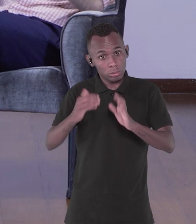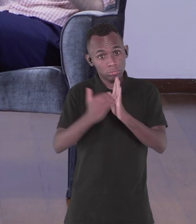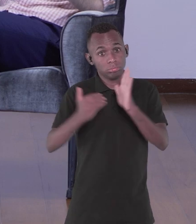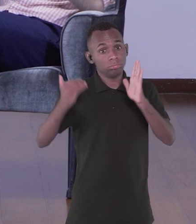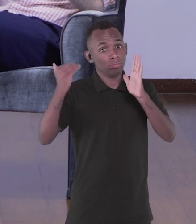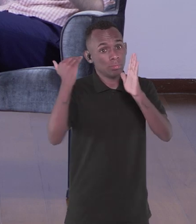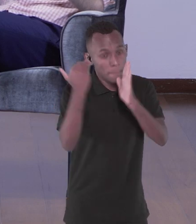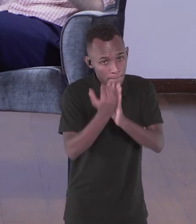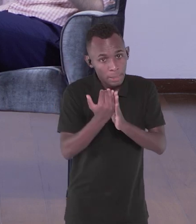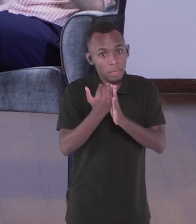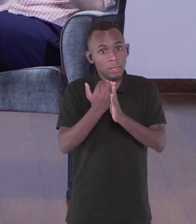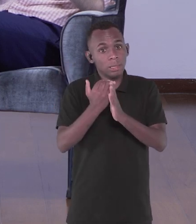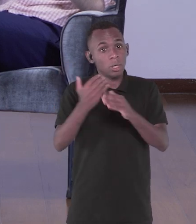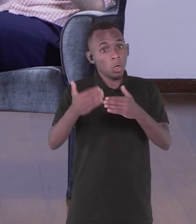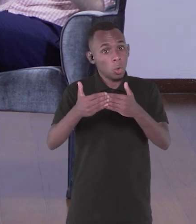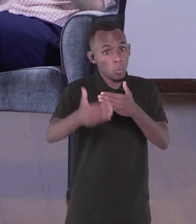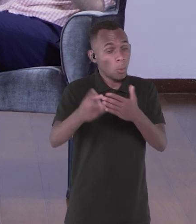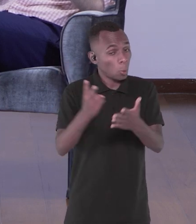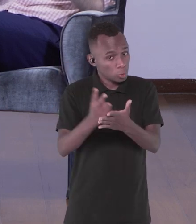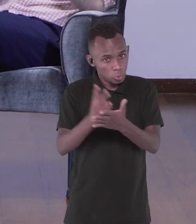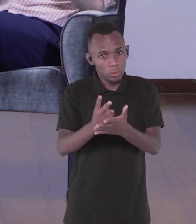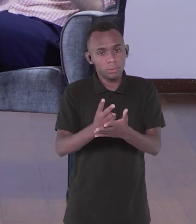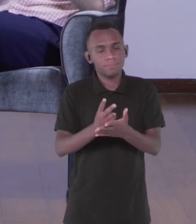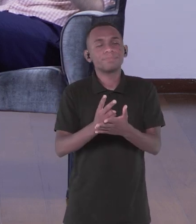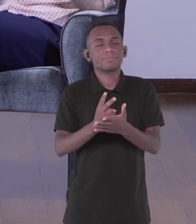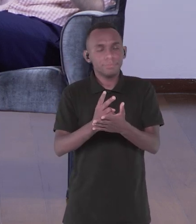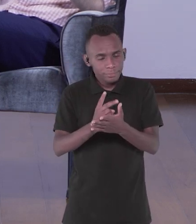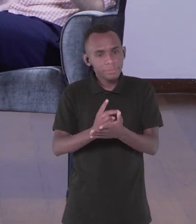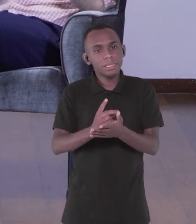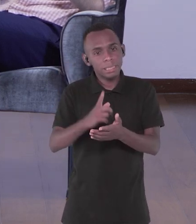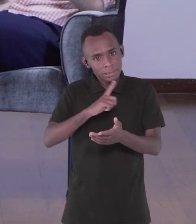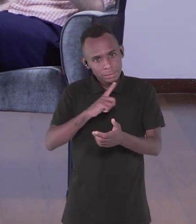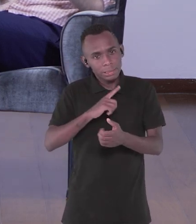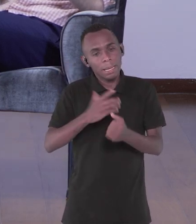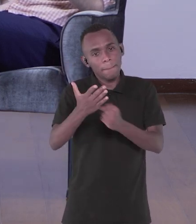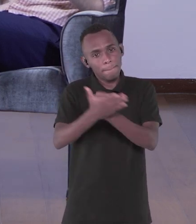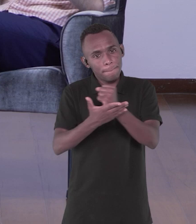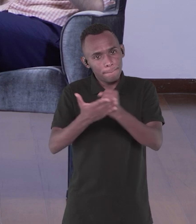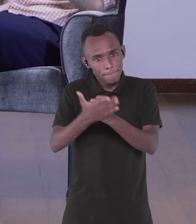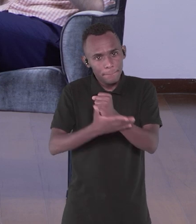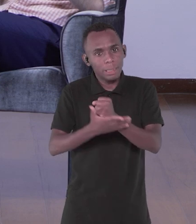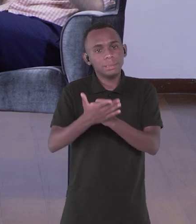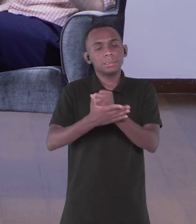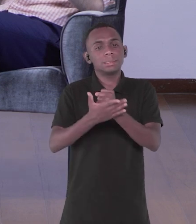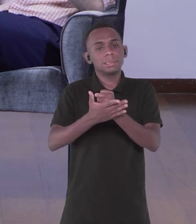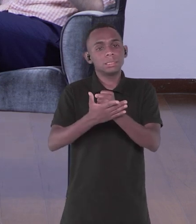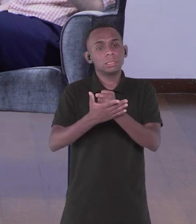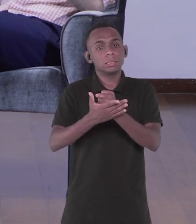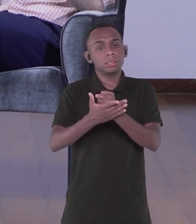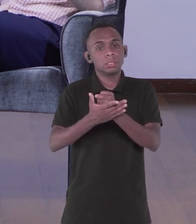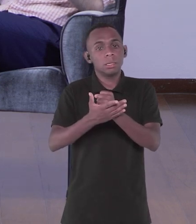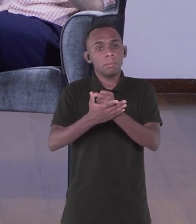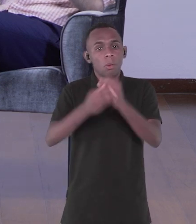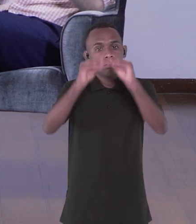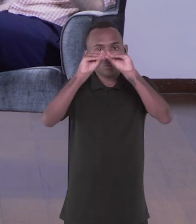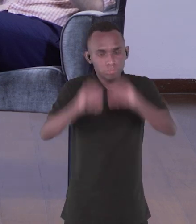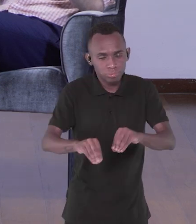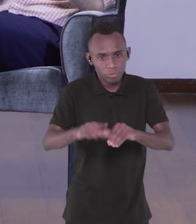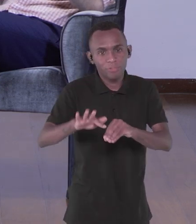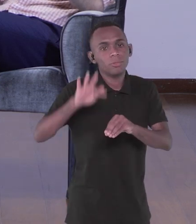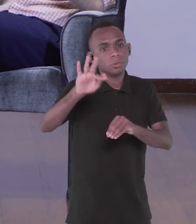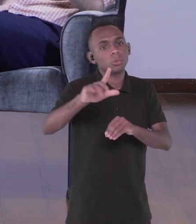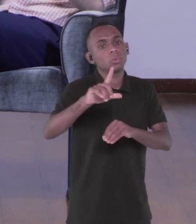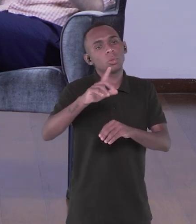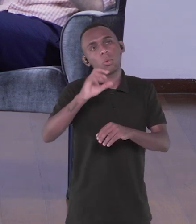mesmas do pré-pandemia, a gente está recriando as bases para um próximo desastre. Um desastre,